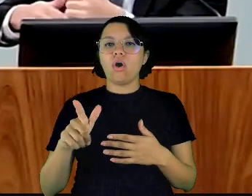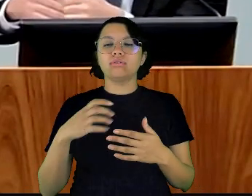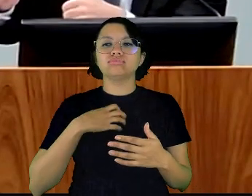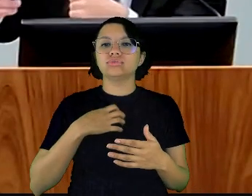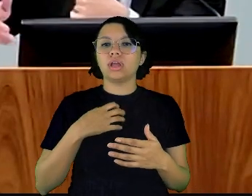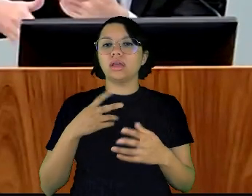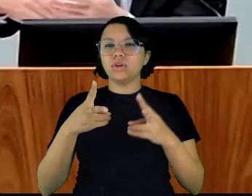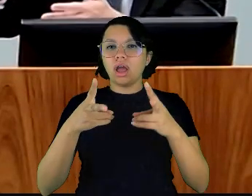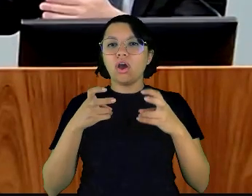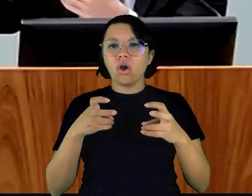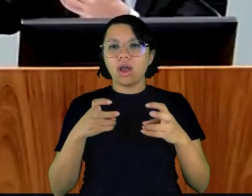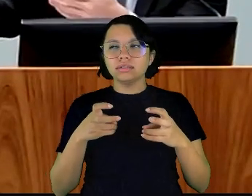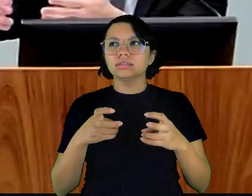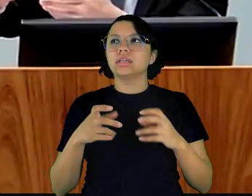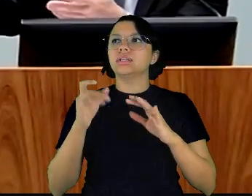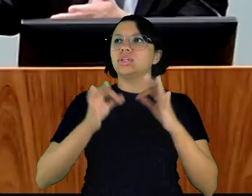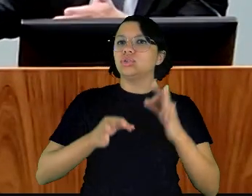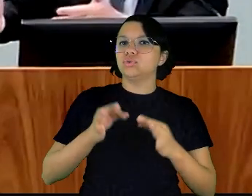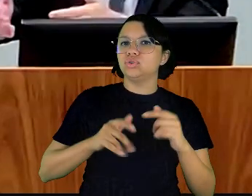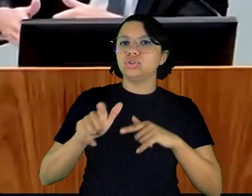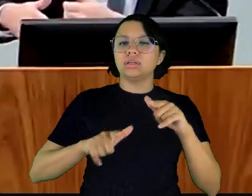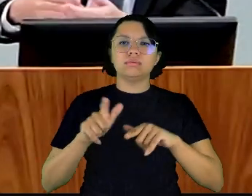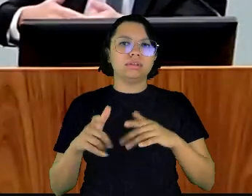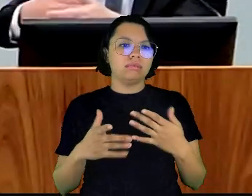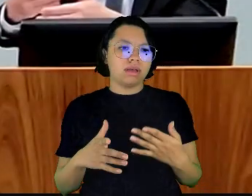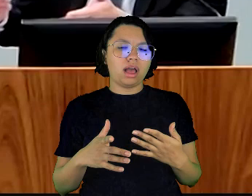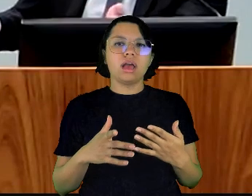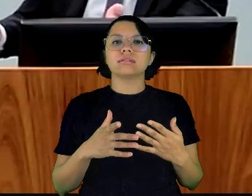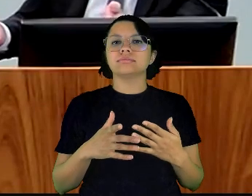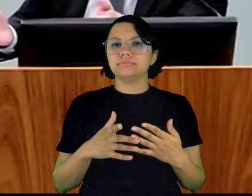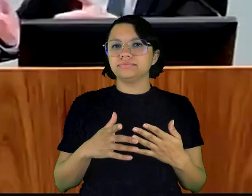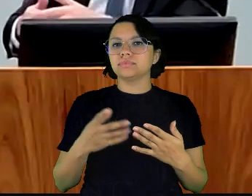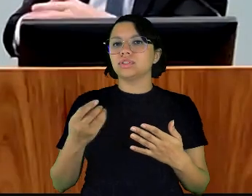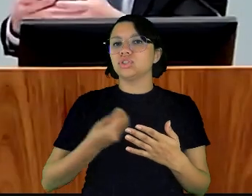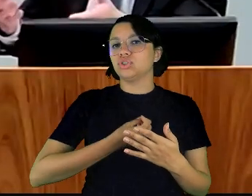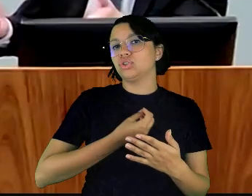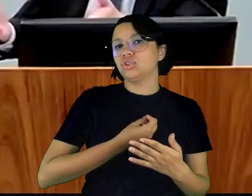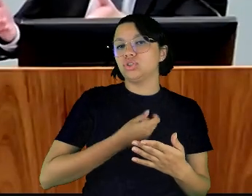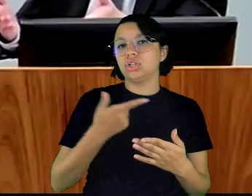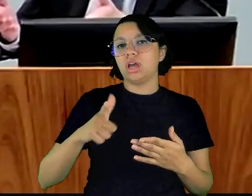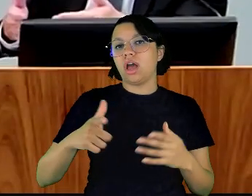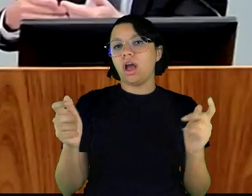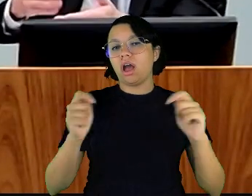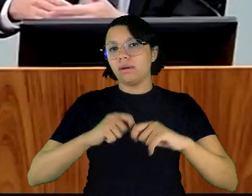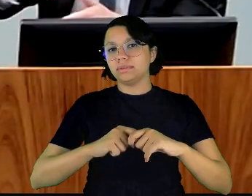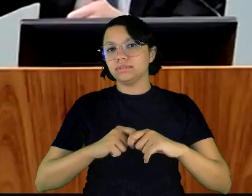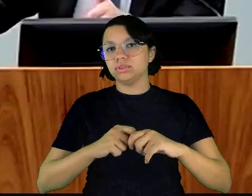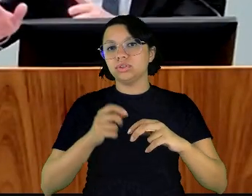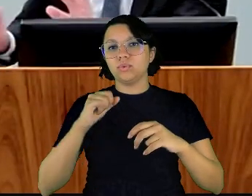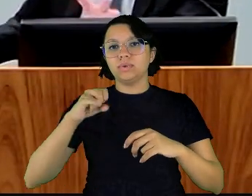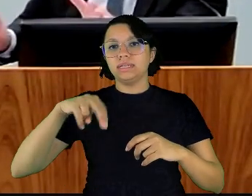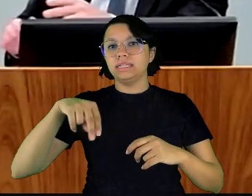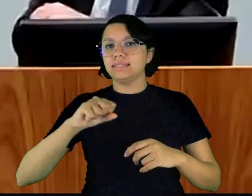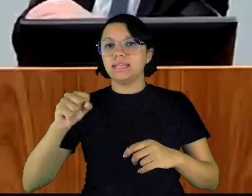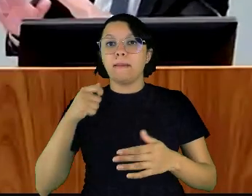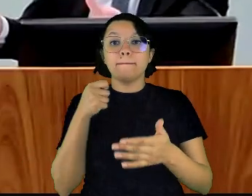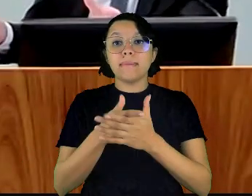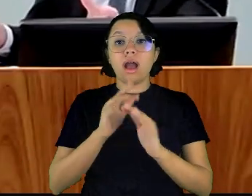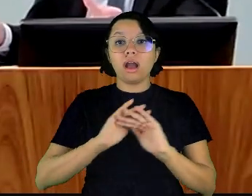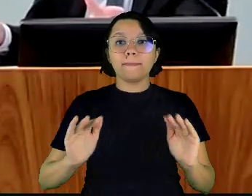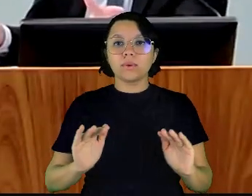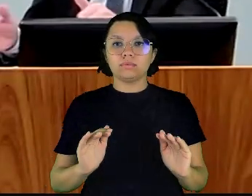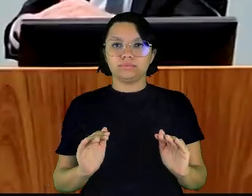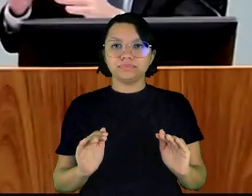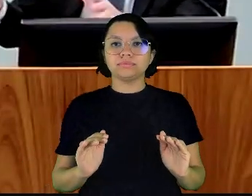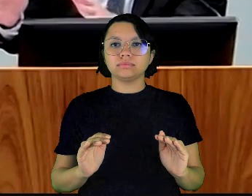é reconhecido na Justiça do Trabalho, quer existir a incapacidade mesmo, o INSS tem que pagar e acabou.